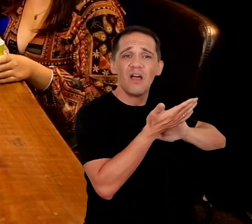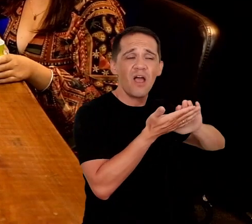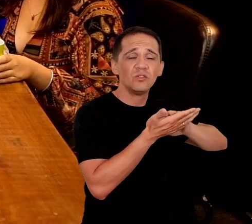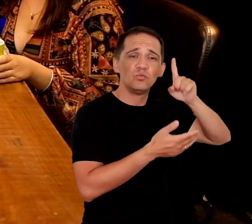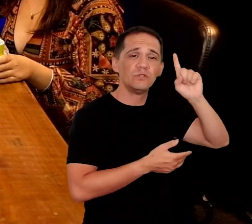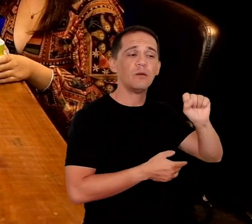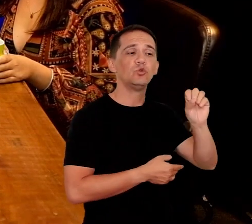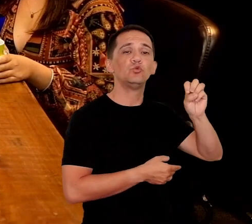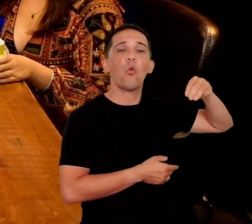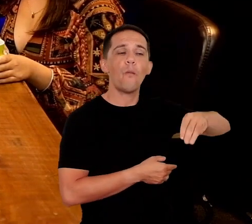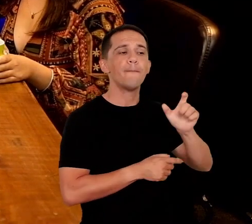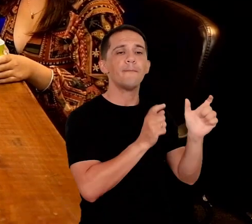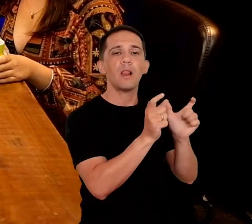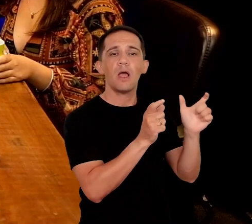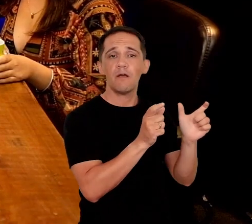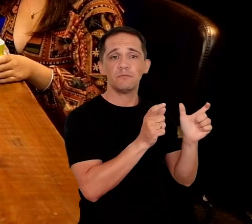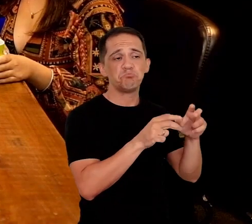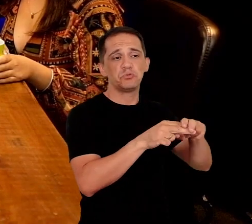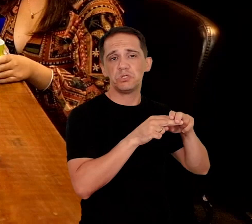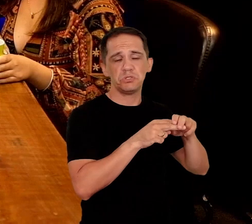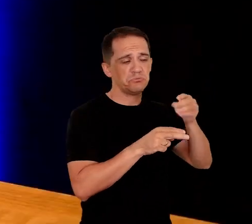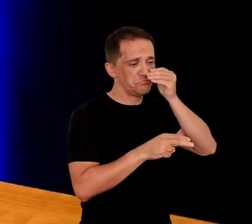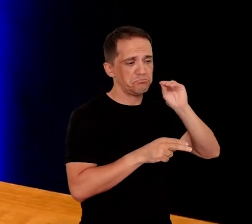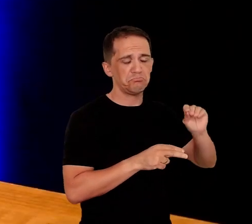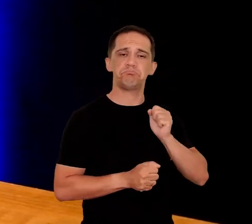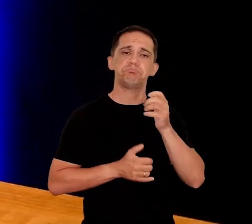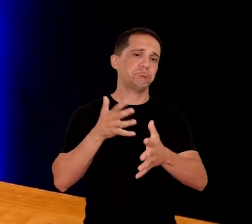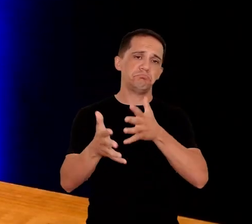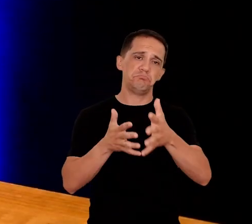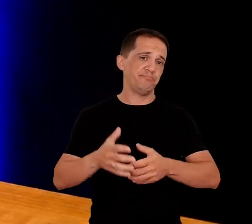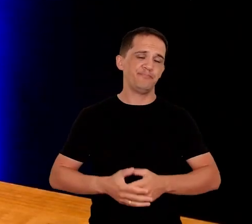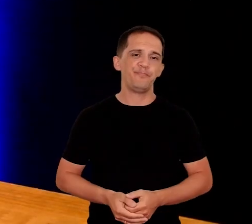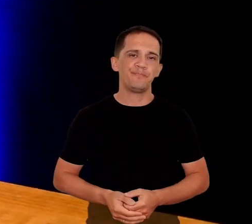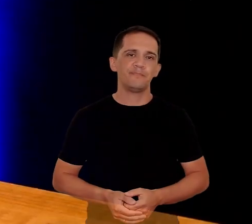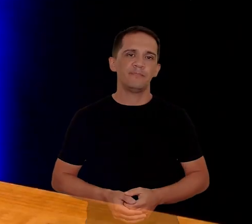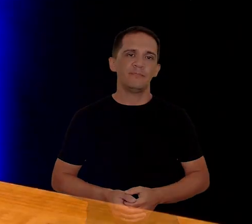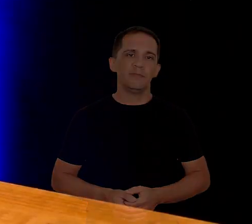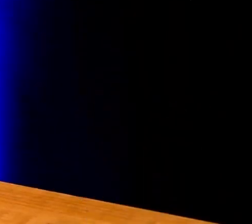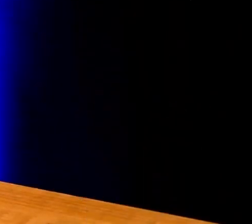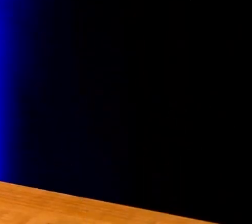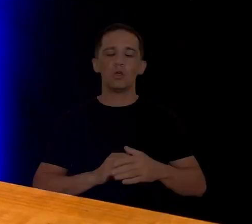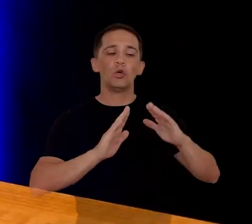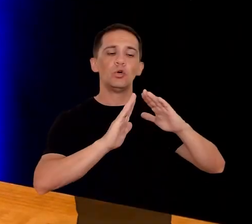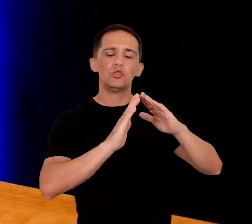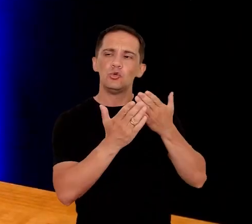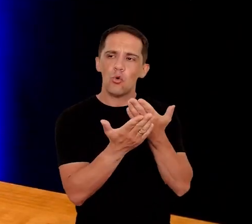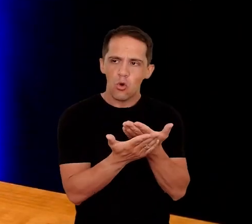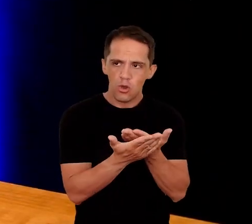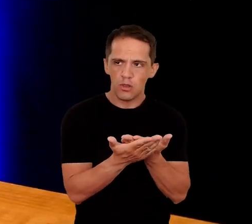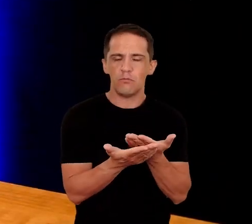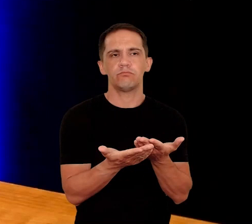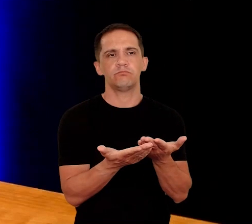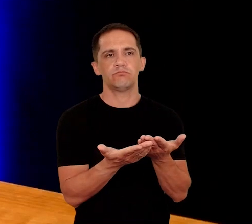surdos. E os surdos, eles precisam, não que precisem, né? Mas como é que eles fazem para entrar numa escola, por exemplo?